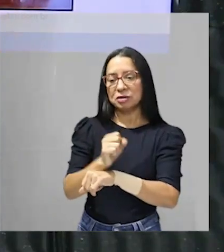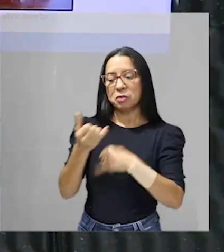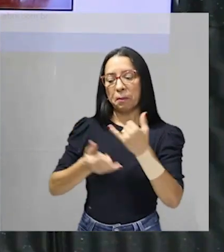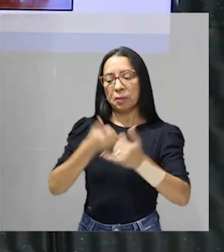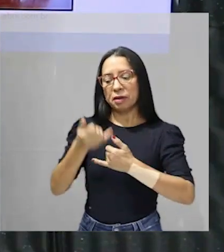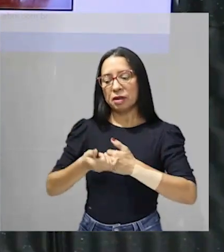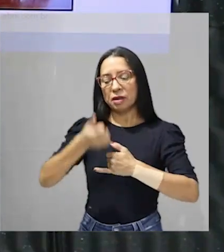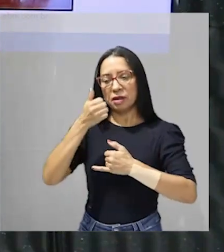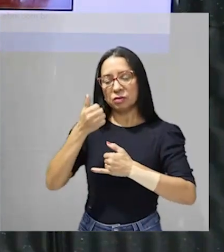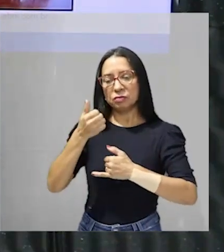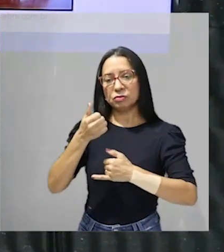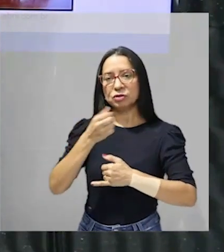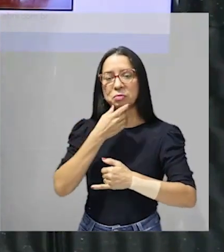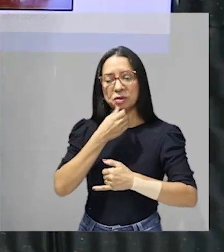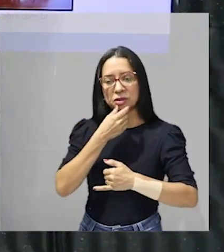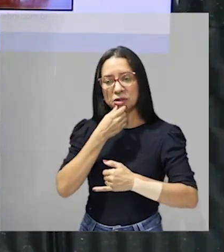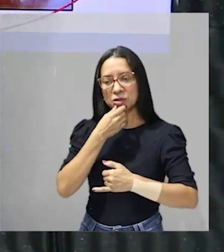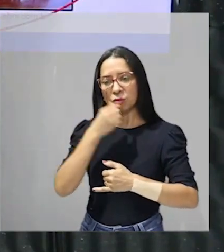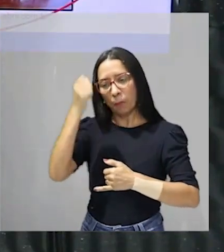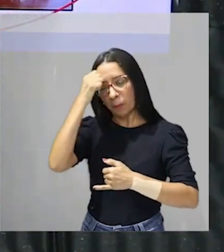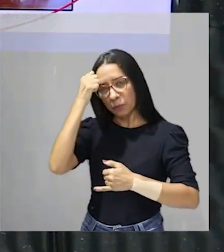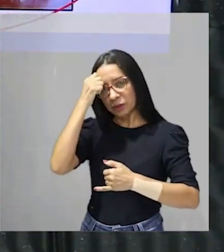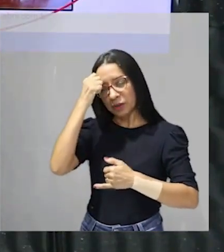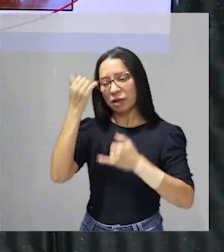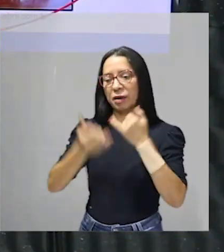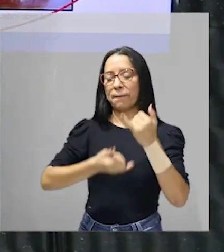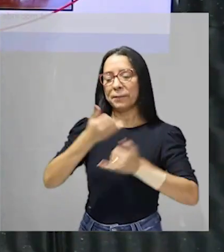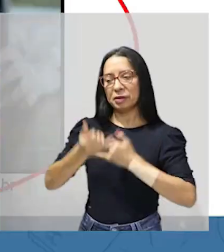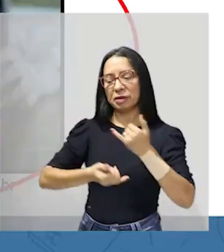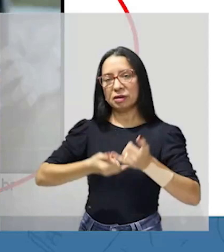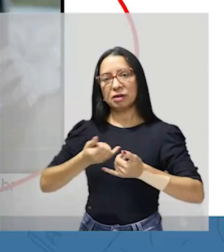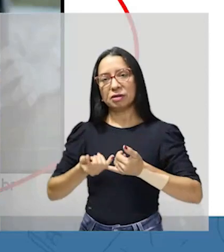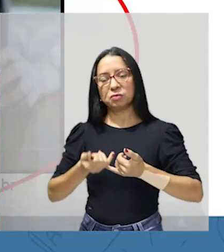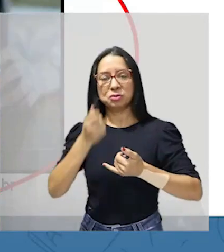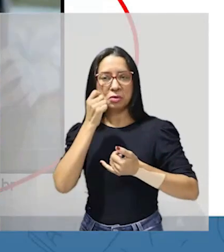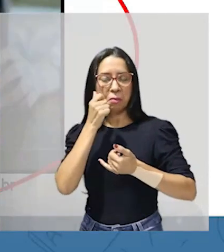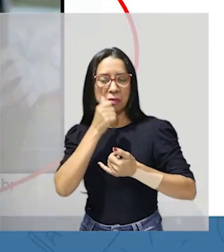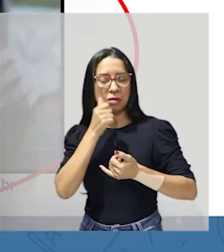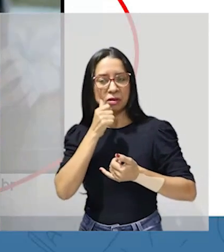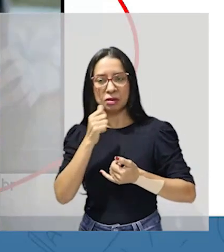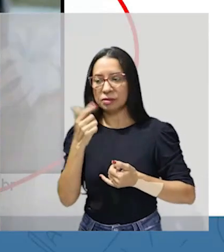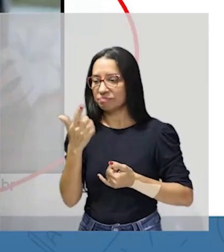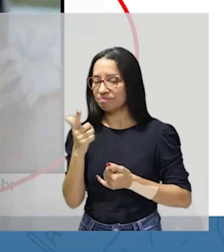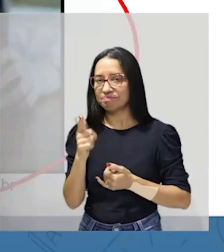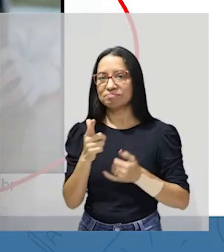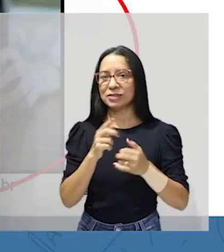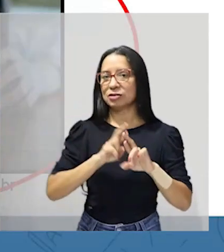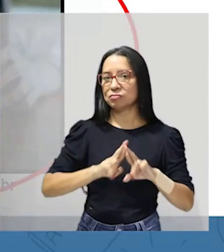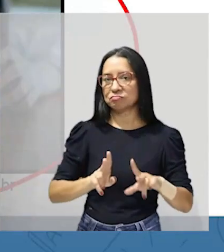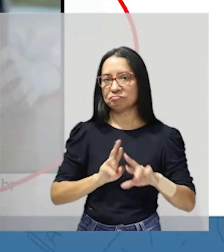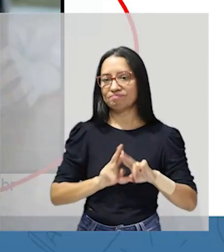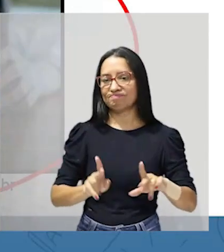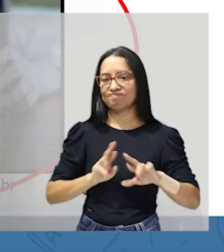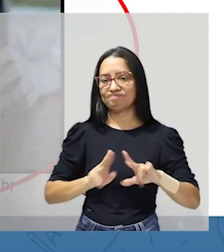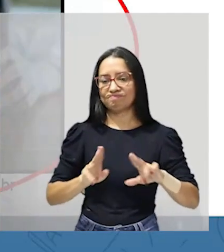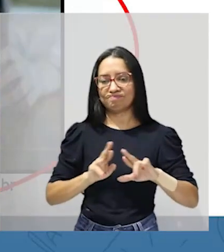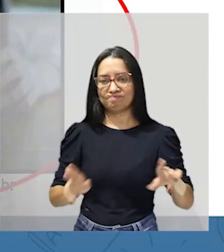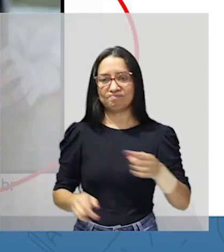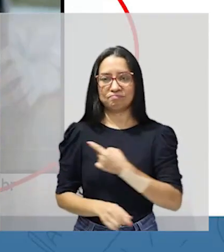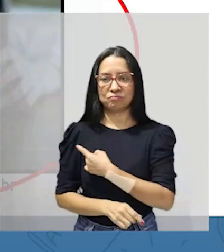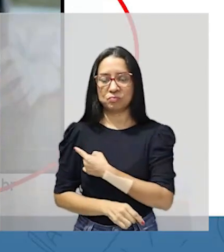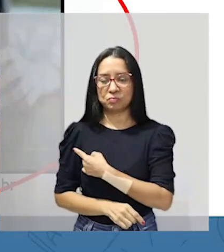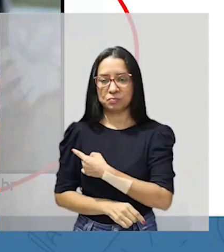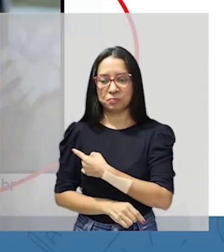não existe essa diferenciação isso eu quero que vocês entendam não existe essa distinção